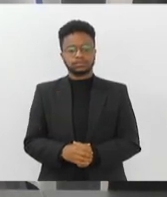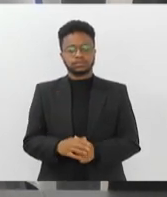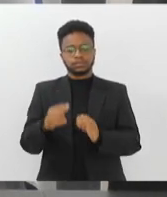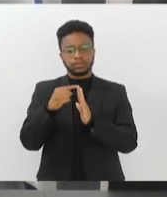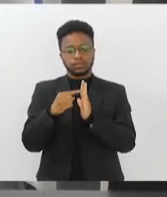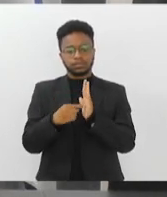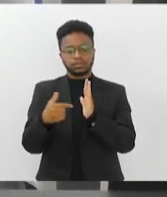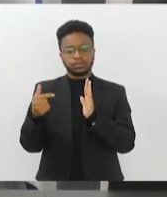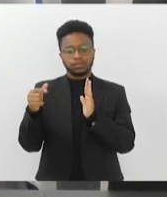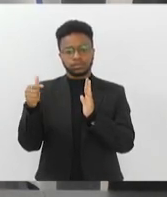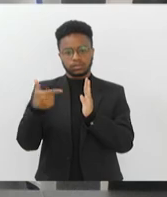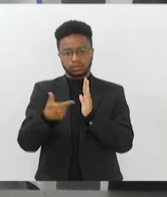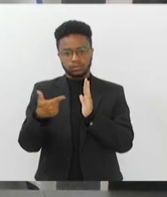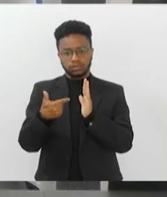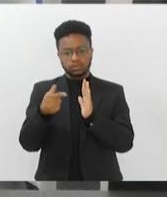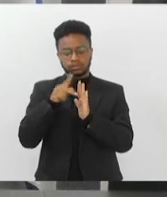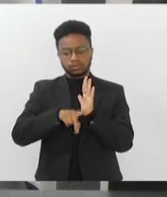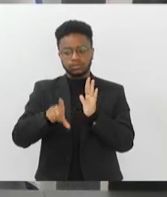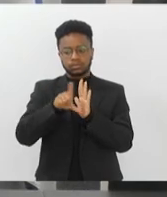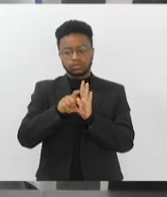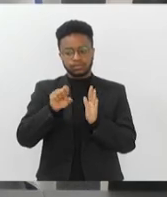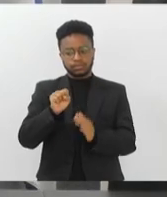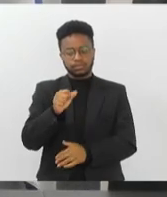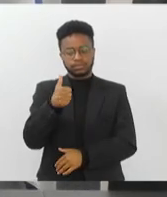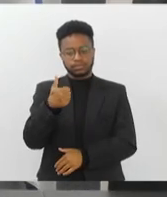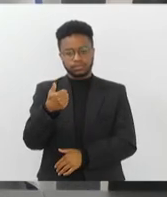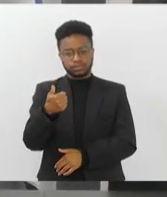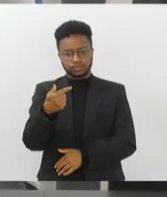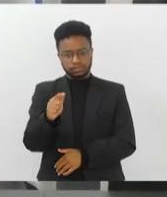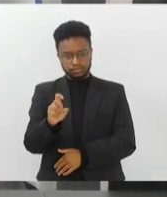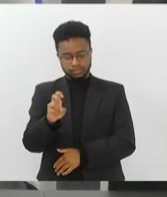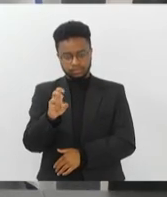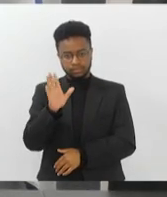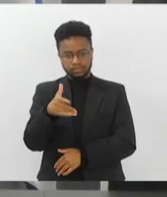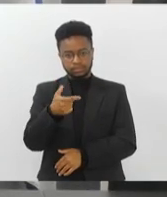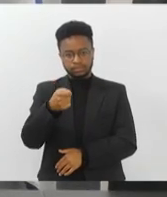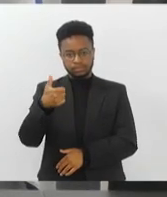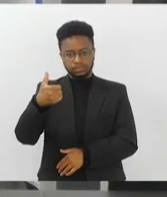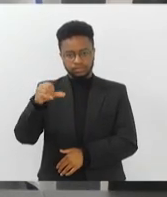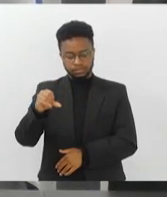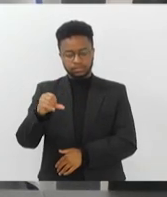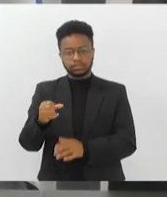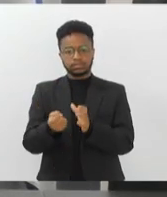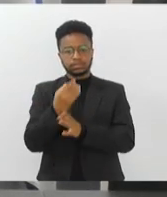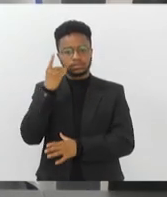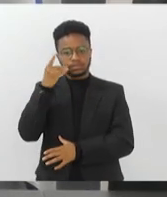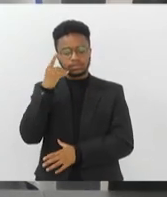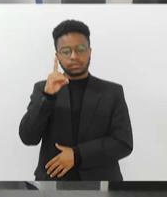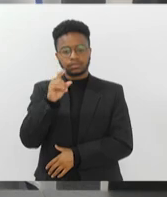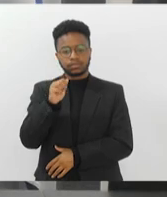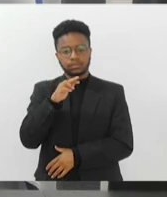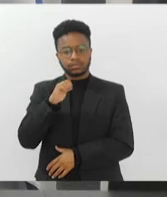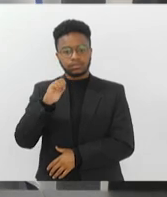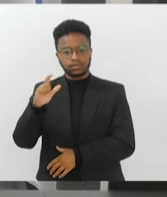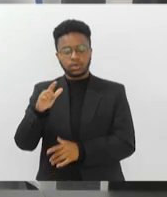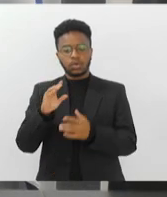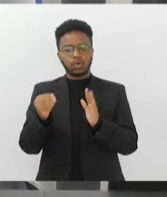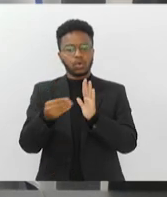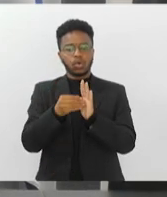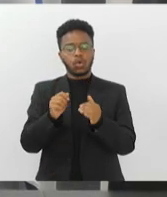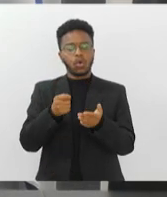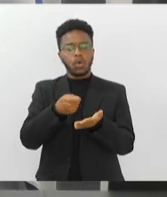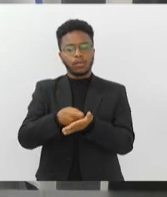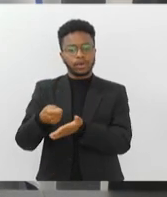da pauta. Emendas de plenário ao projeto de lei 815 de 2019, de autoria do deputado Daniel Librelon, que institui a obrigatoriedade dos veículos de transporte